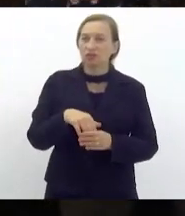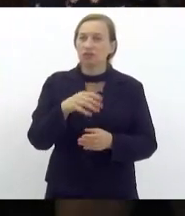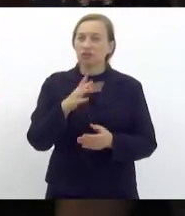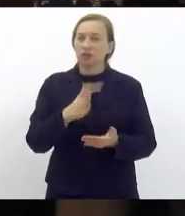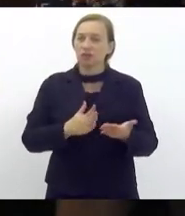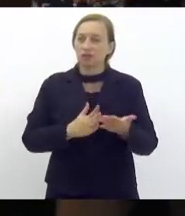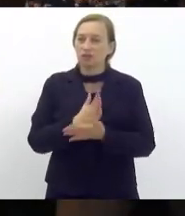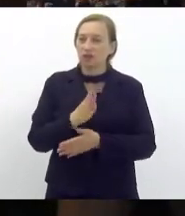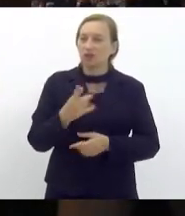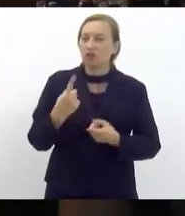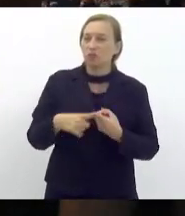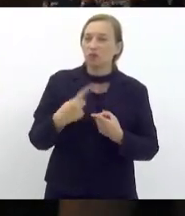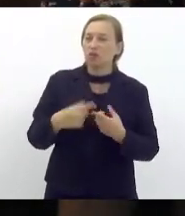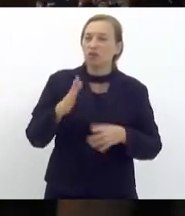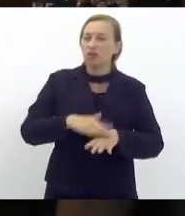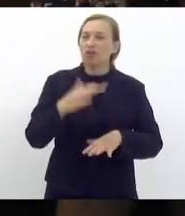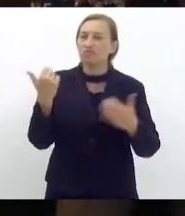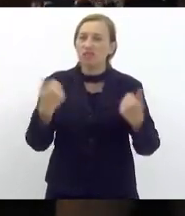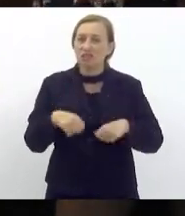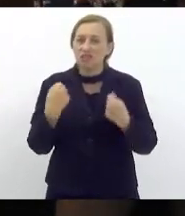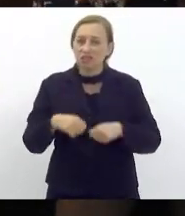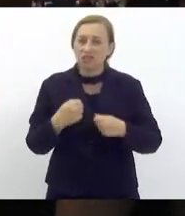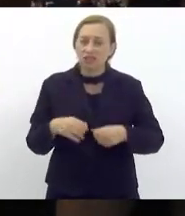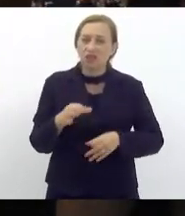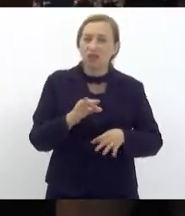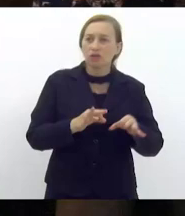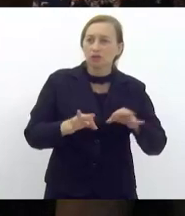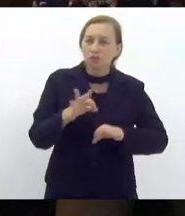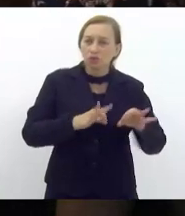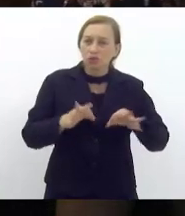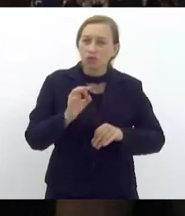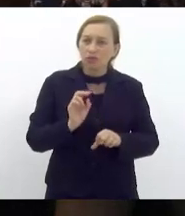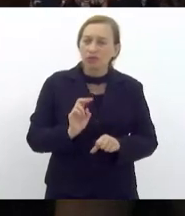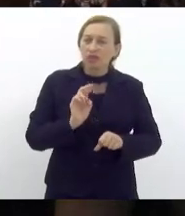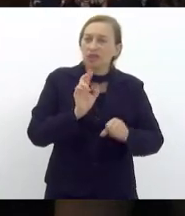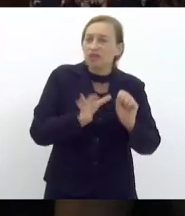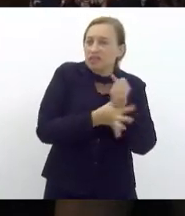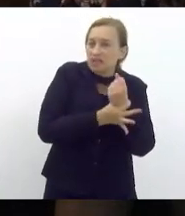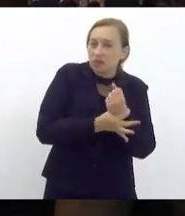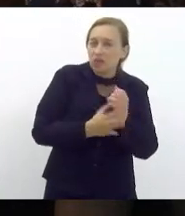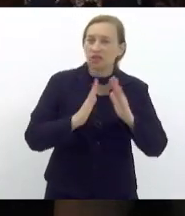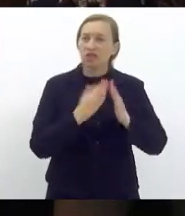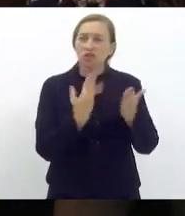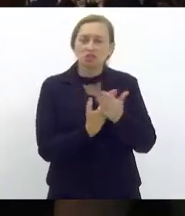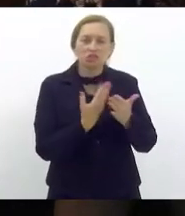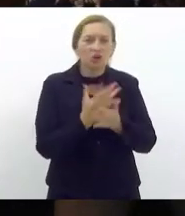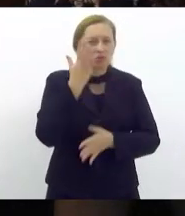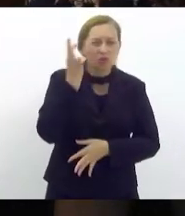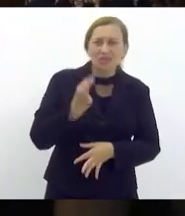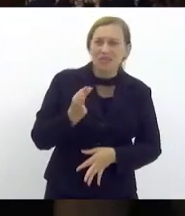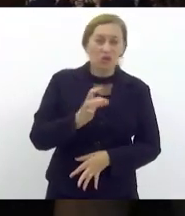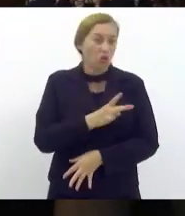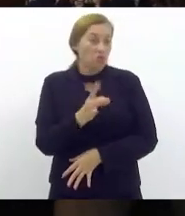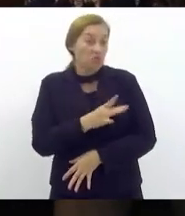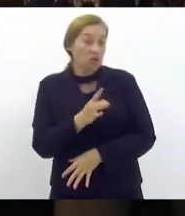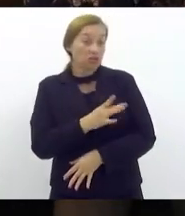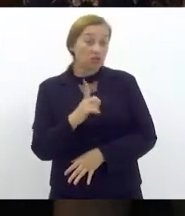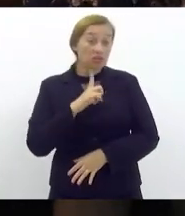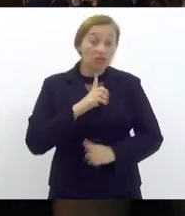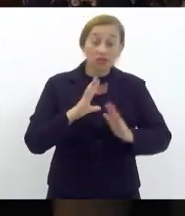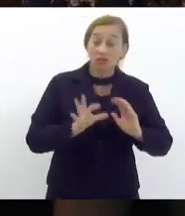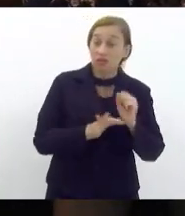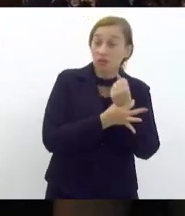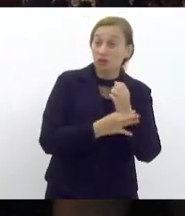porque o que mais precisamos é de um programa de segurança nas escolas e eu não entendo qual é o medo de ter segurança nas escolas